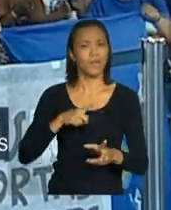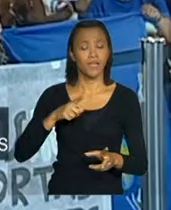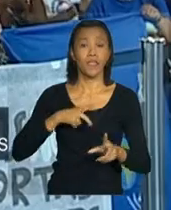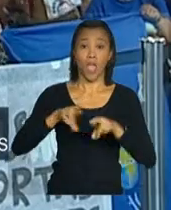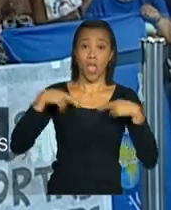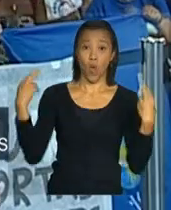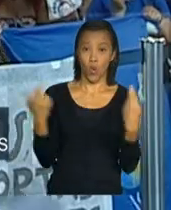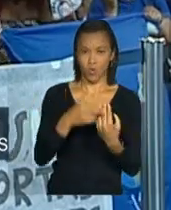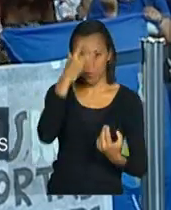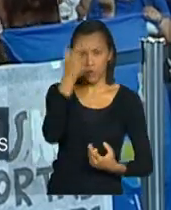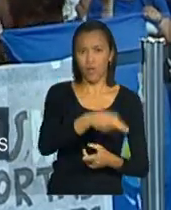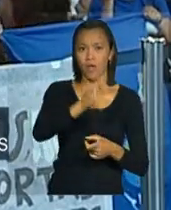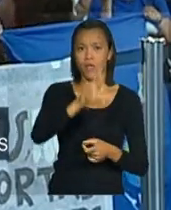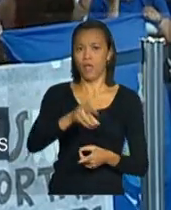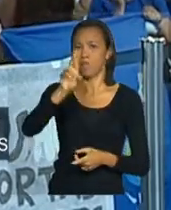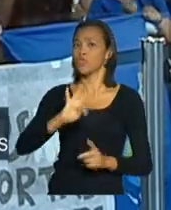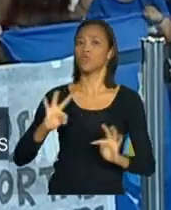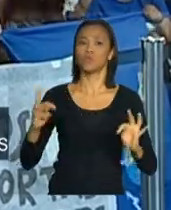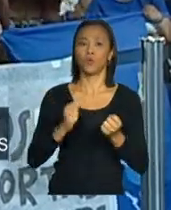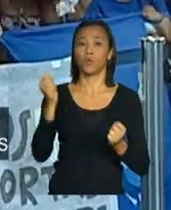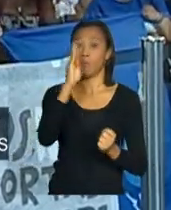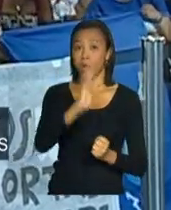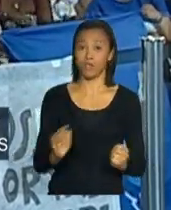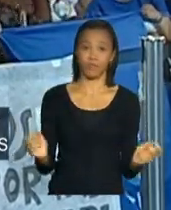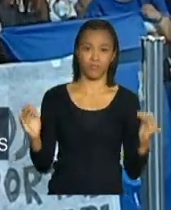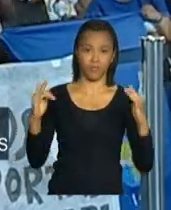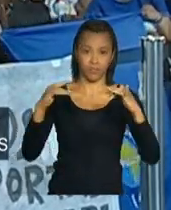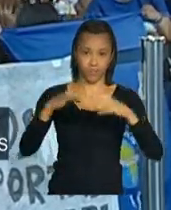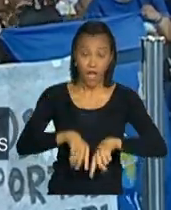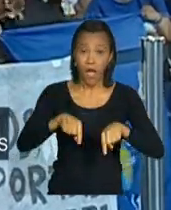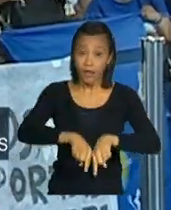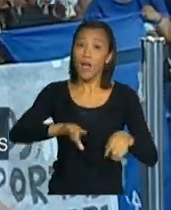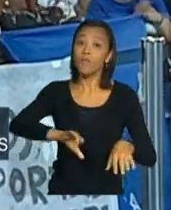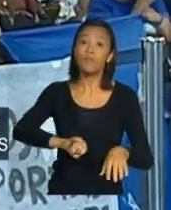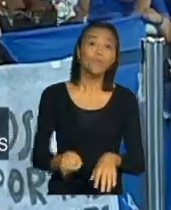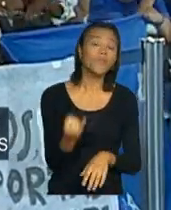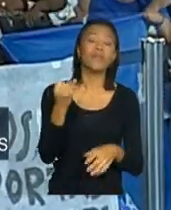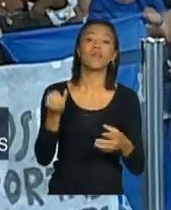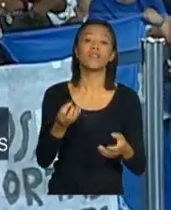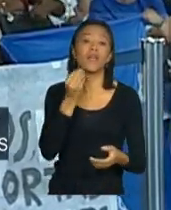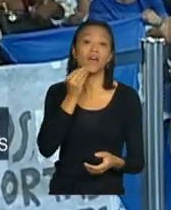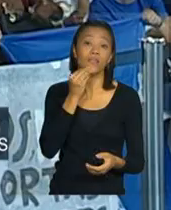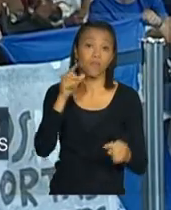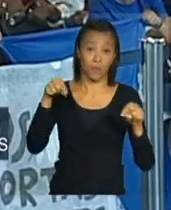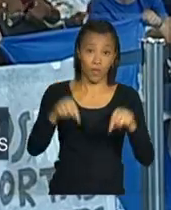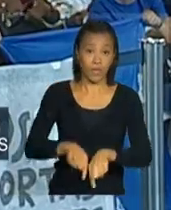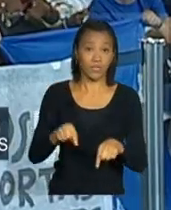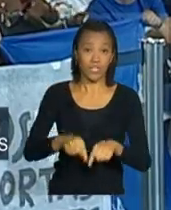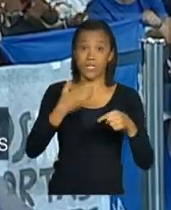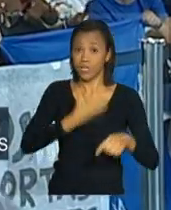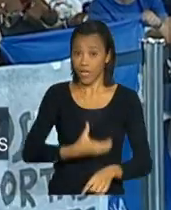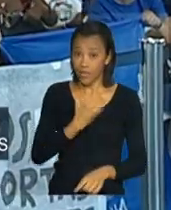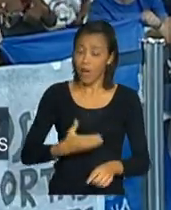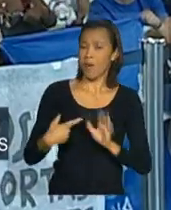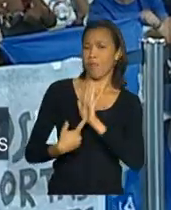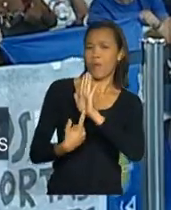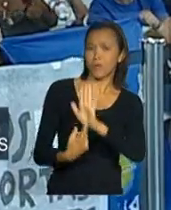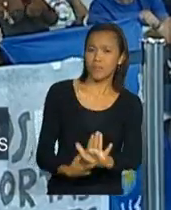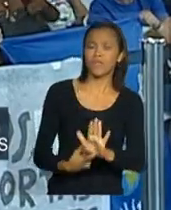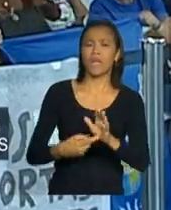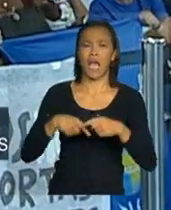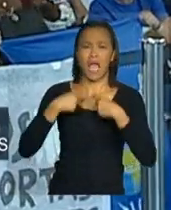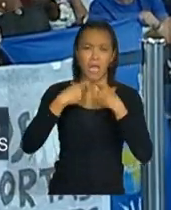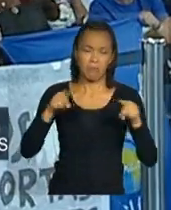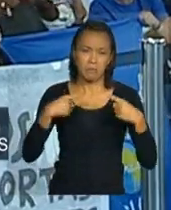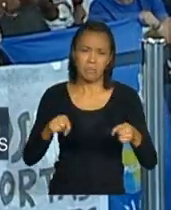representantes de todo o país e nesse momento eles aproveitam essa ocasião de Natal para poder apresentar demandas